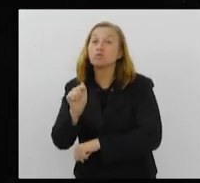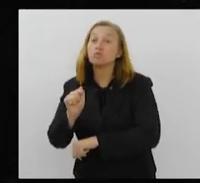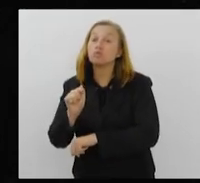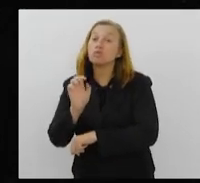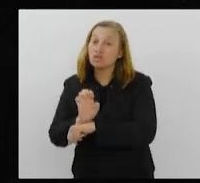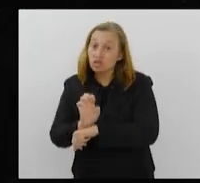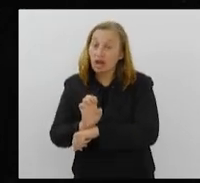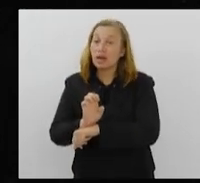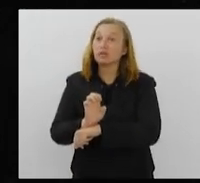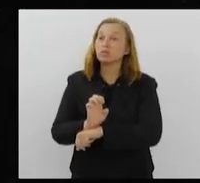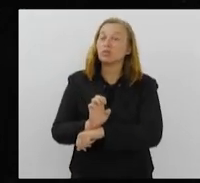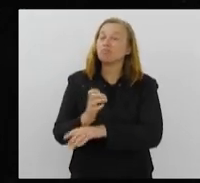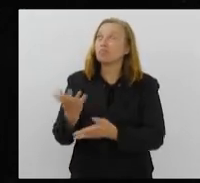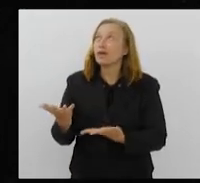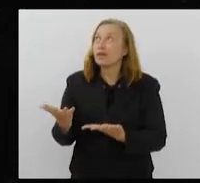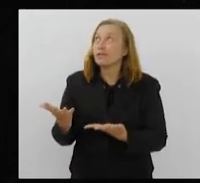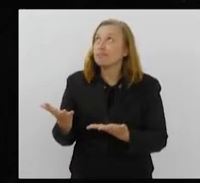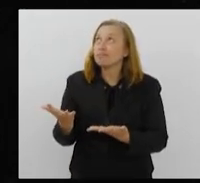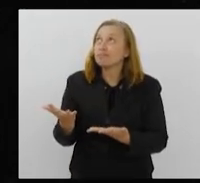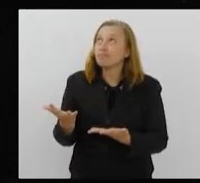para, inclusive,